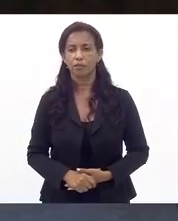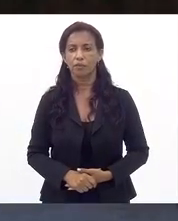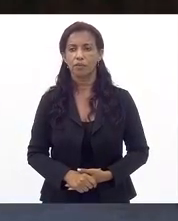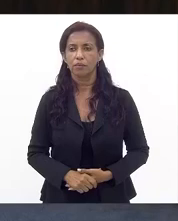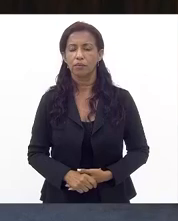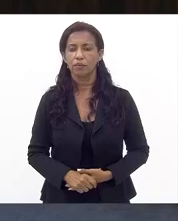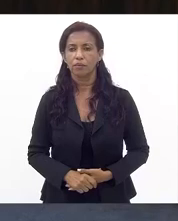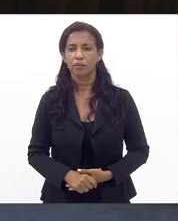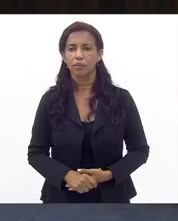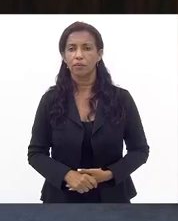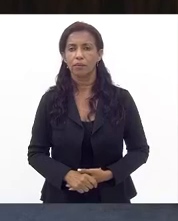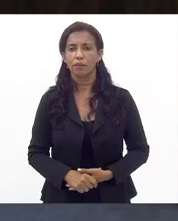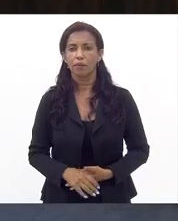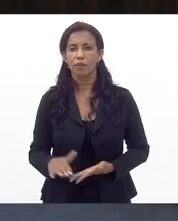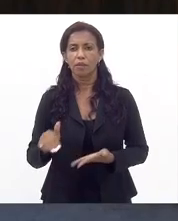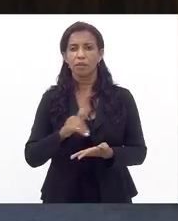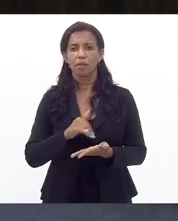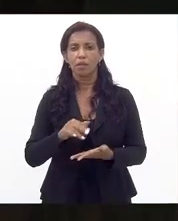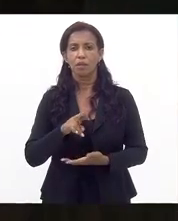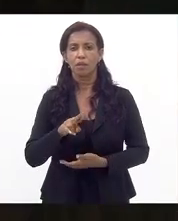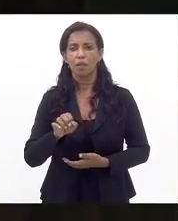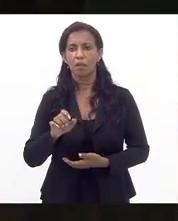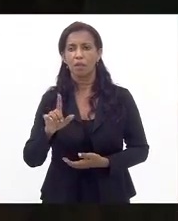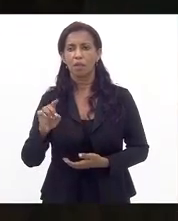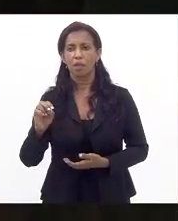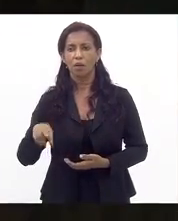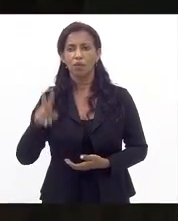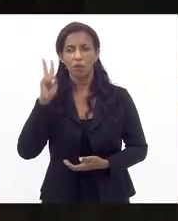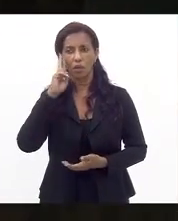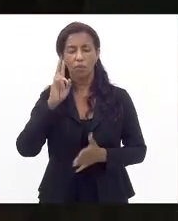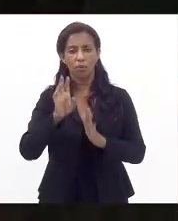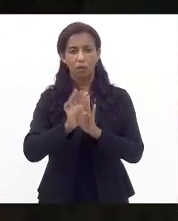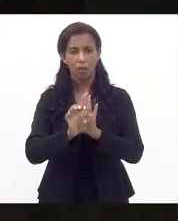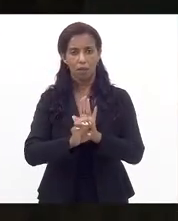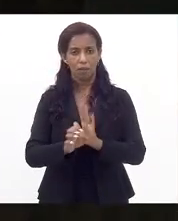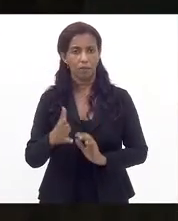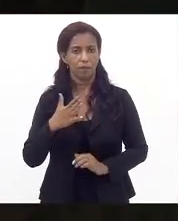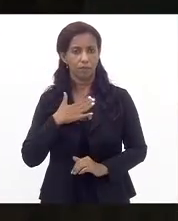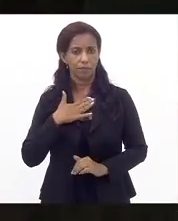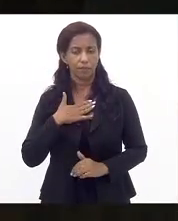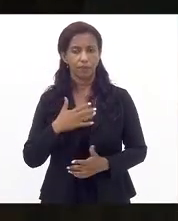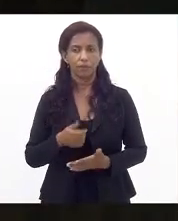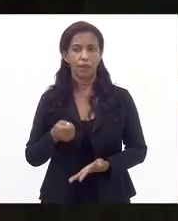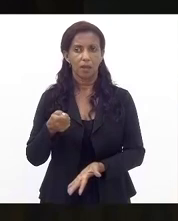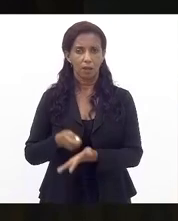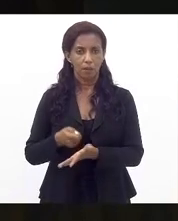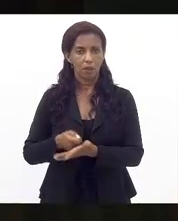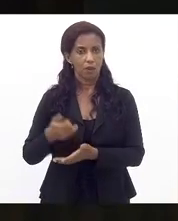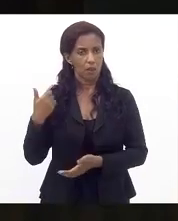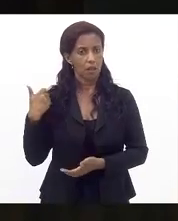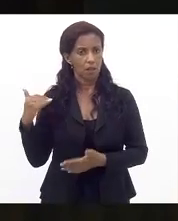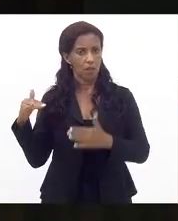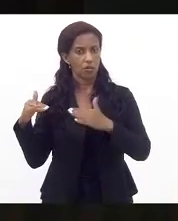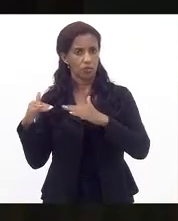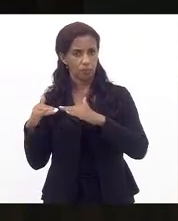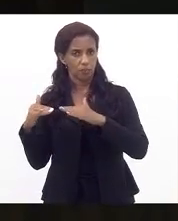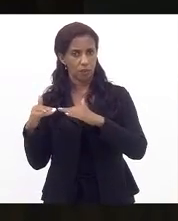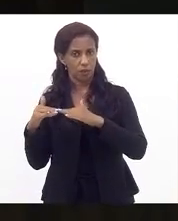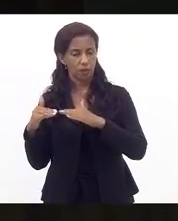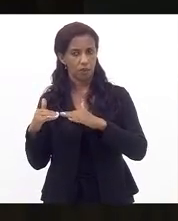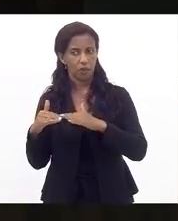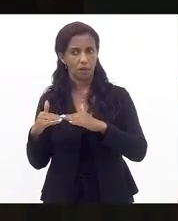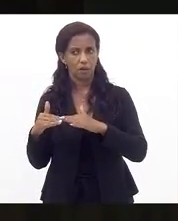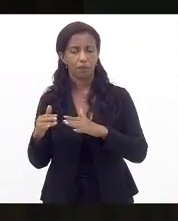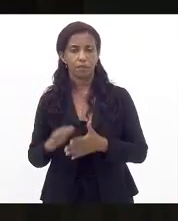agradeço eu passo a palavra secretário Nelson Rocha Lembrando que e-mail de minha autoria E mantenha idade mínima que é fundamental para